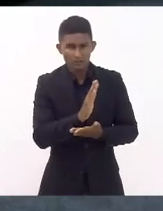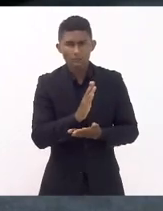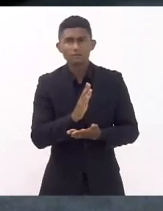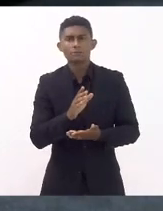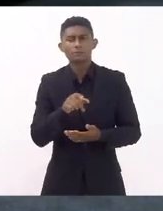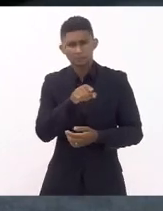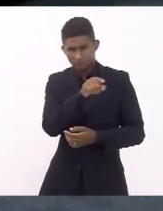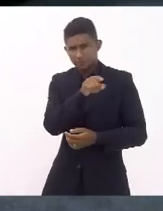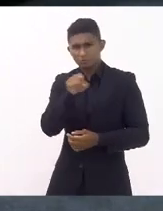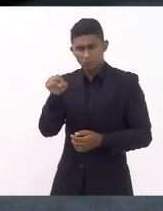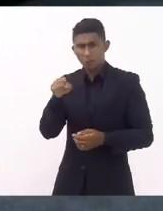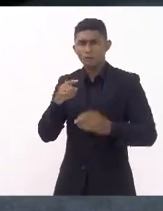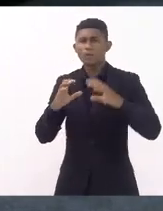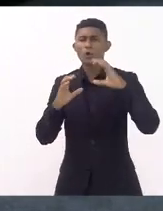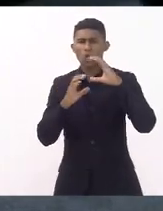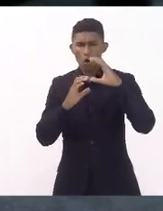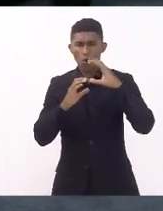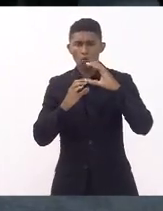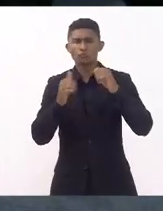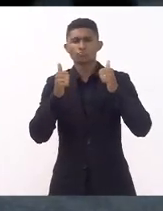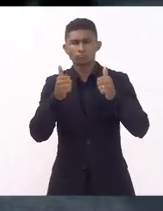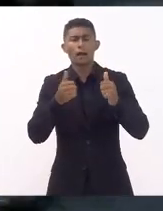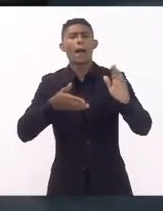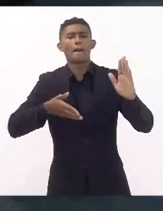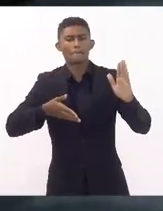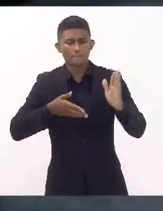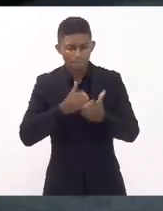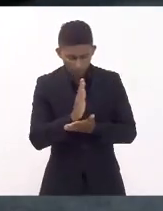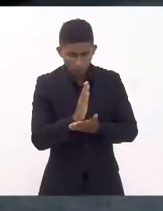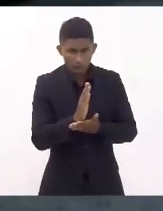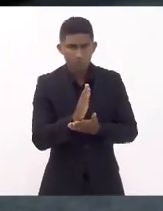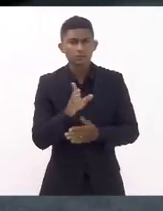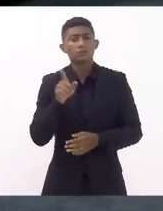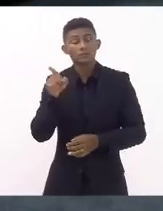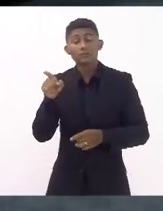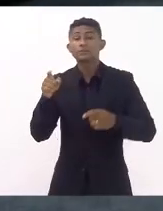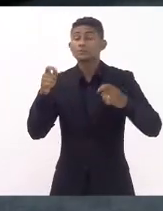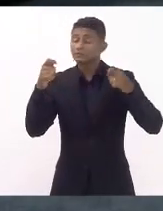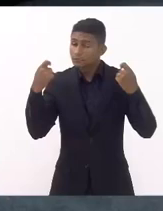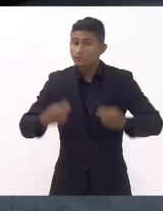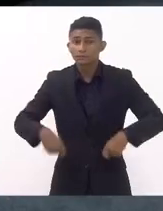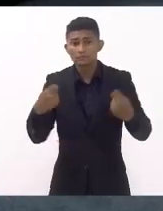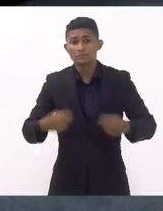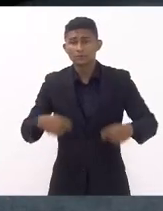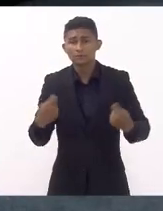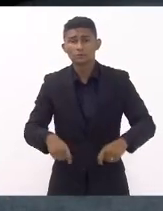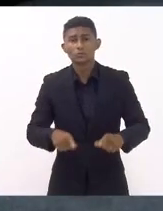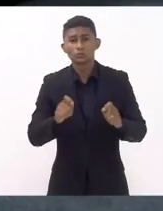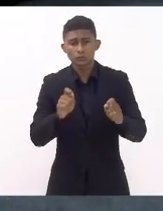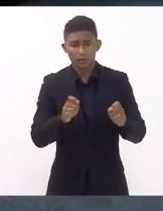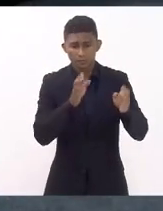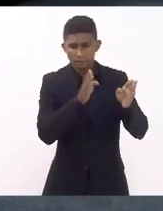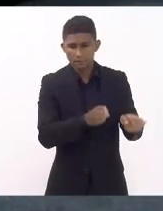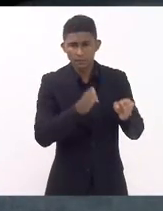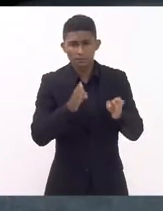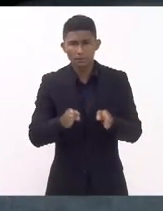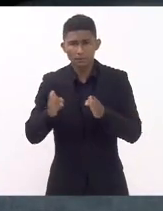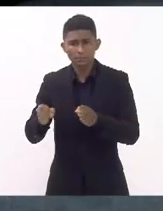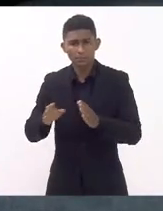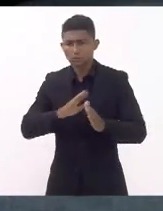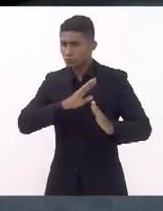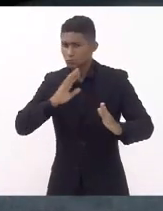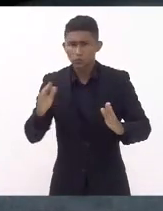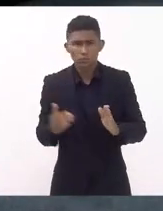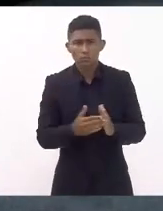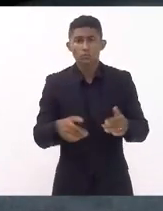fez concurso público e foi aprovado, ele tem que realizar todas as etapas do edital, inclusive